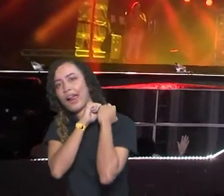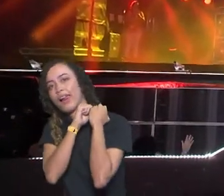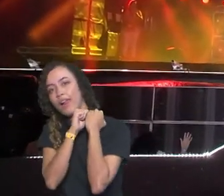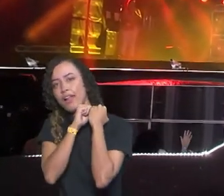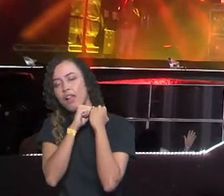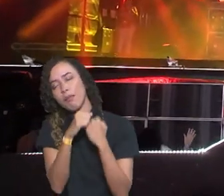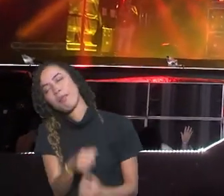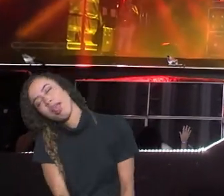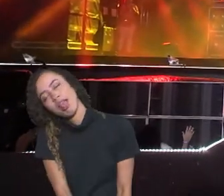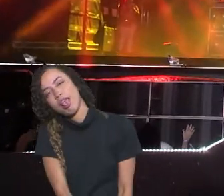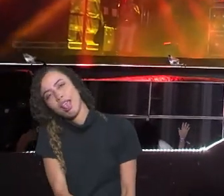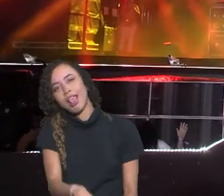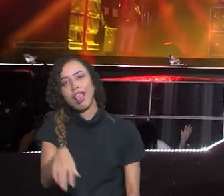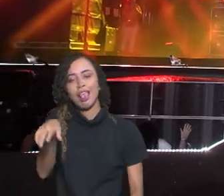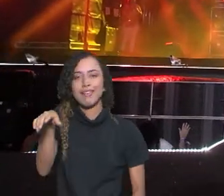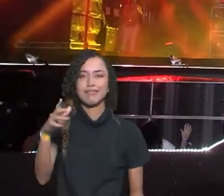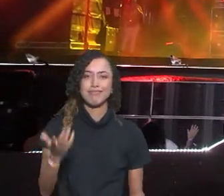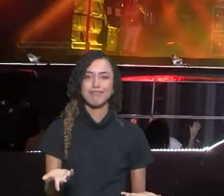cá